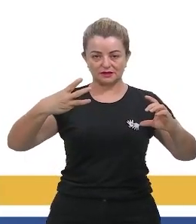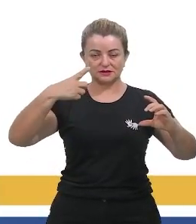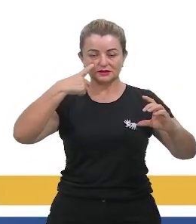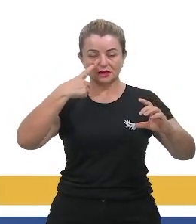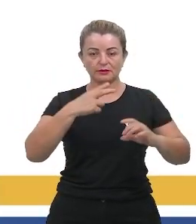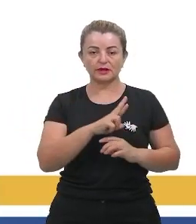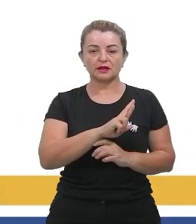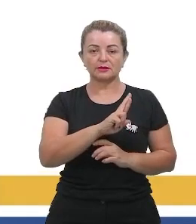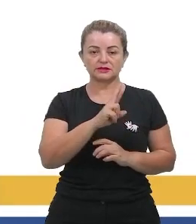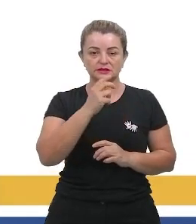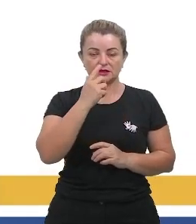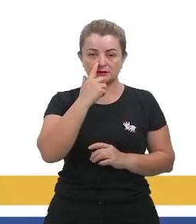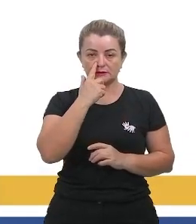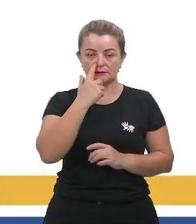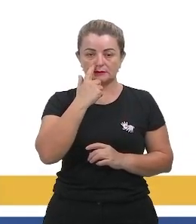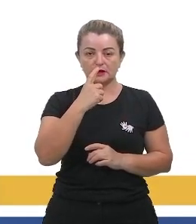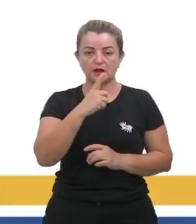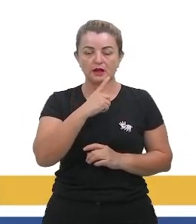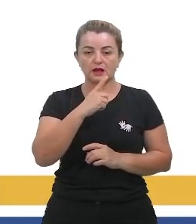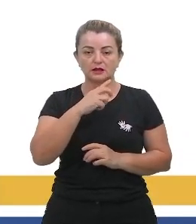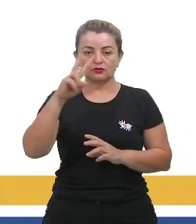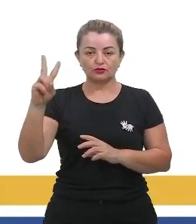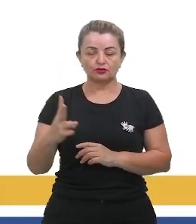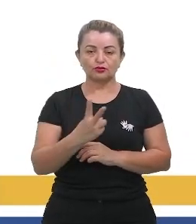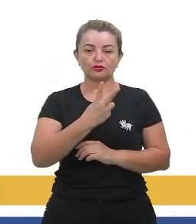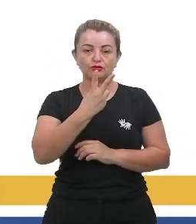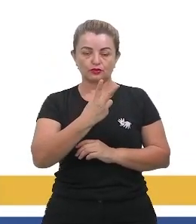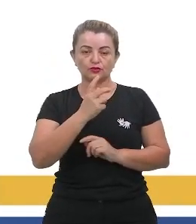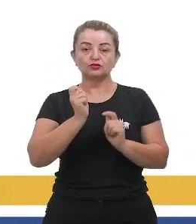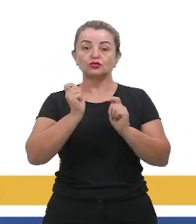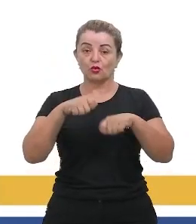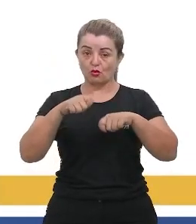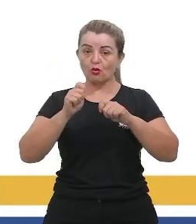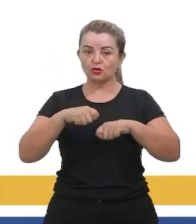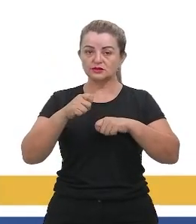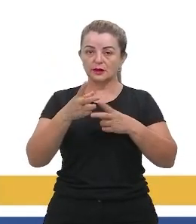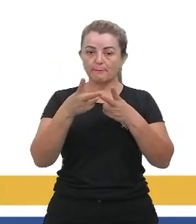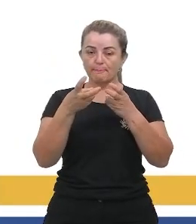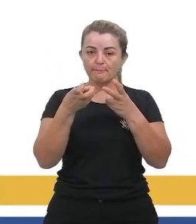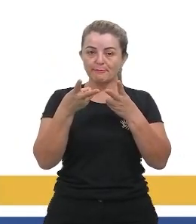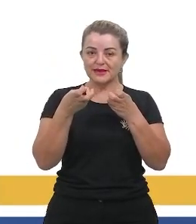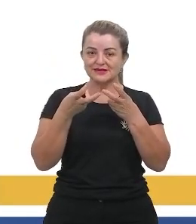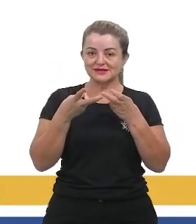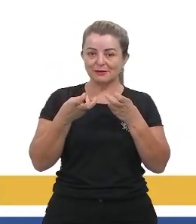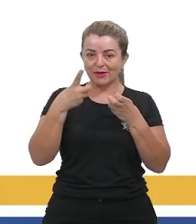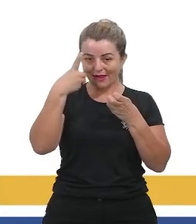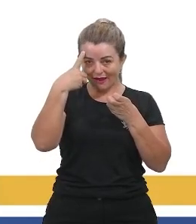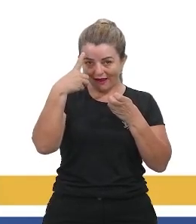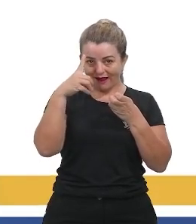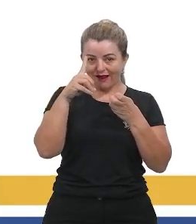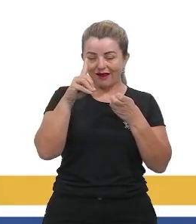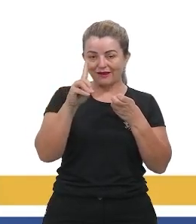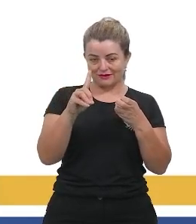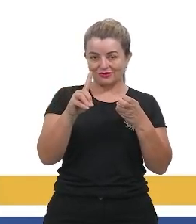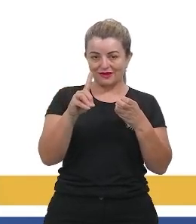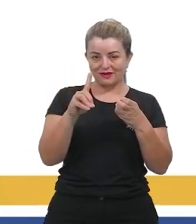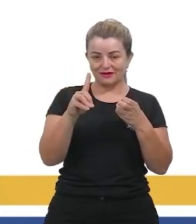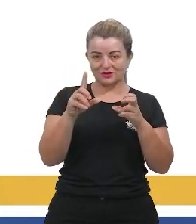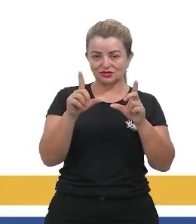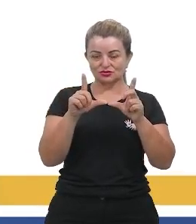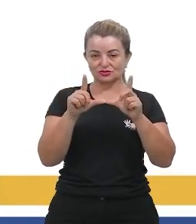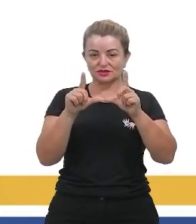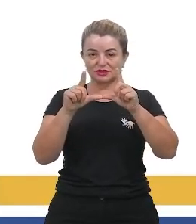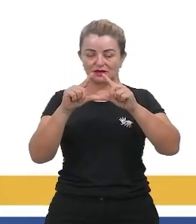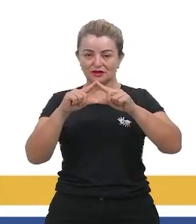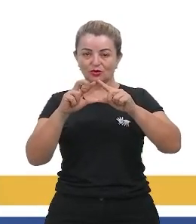Bem, a gente tem aqui, só de visualizar, você já consegue perceber a ideia de um triângulo retângulo, né,